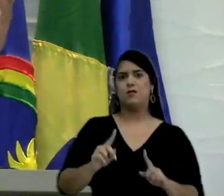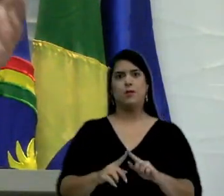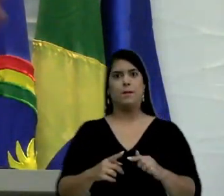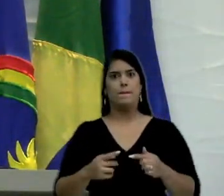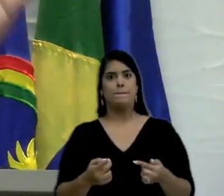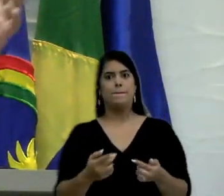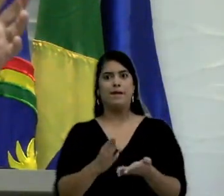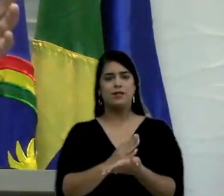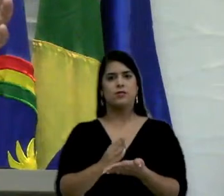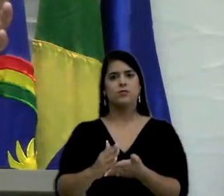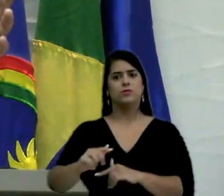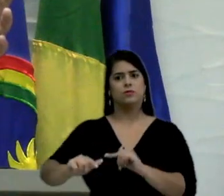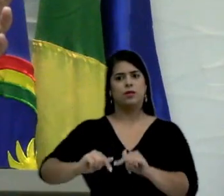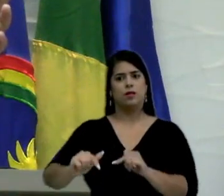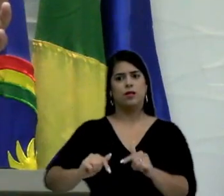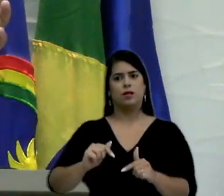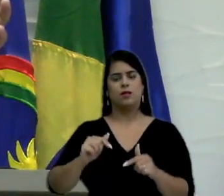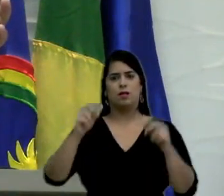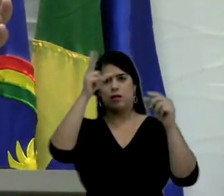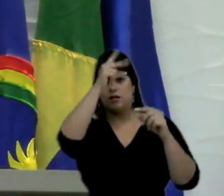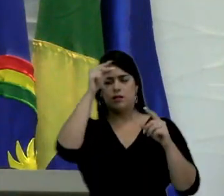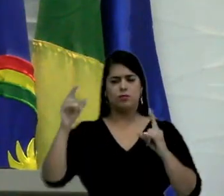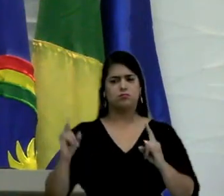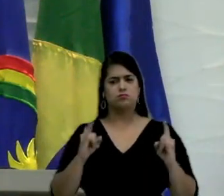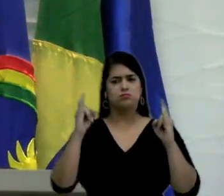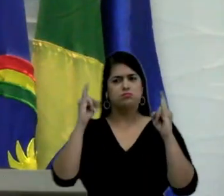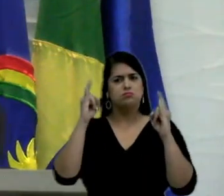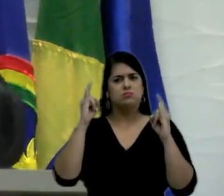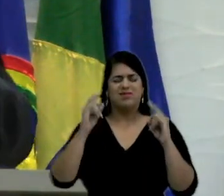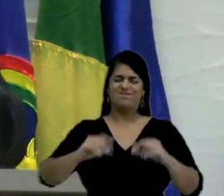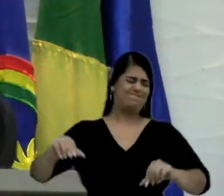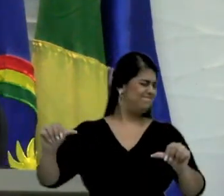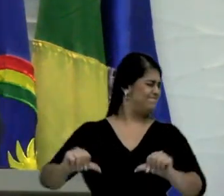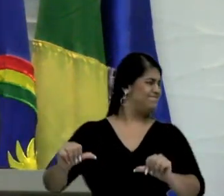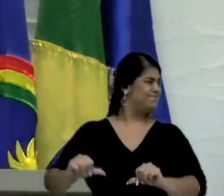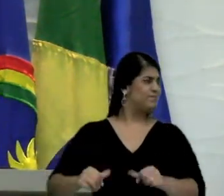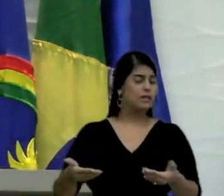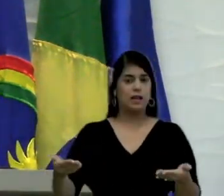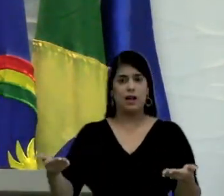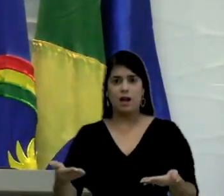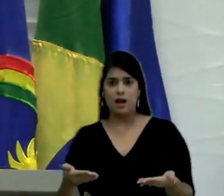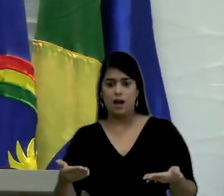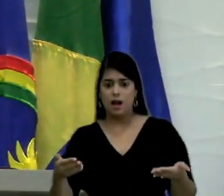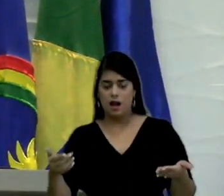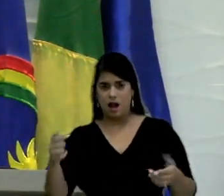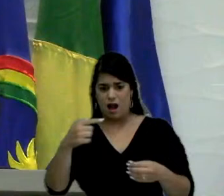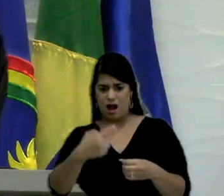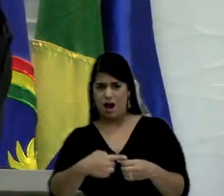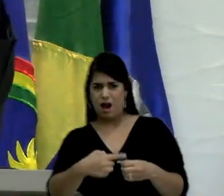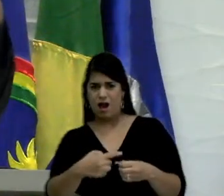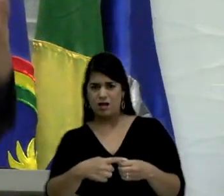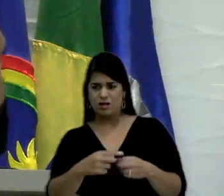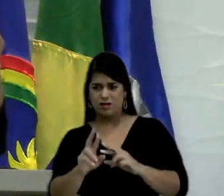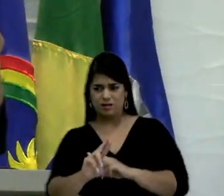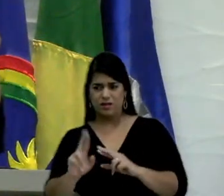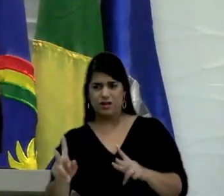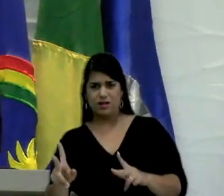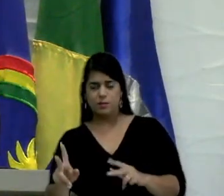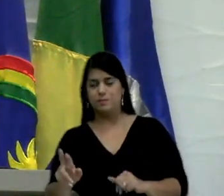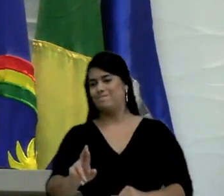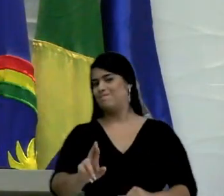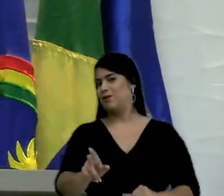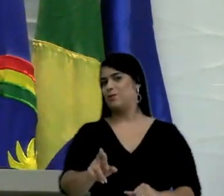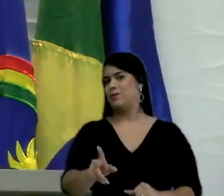desastre foi uma catástrofe e aqui não é diferente porque todo mundo sabe quem vai indicar